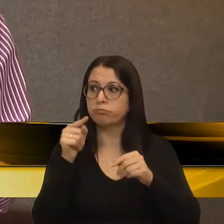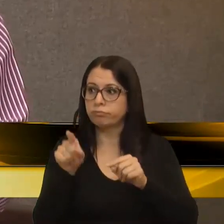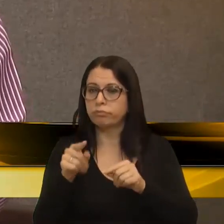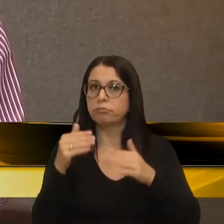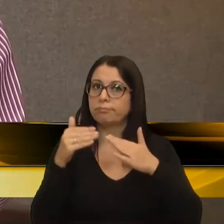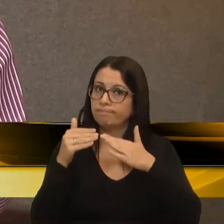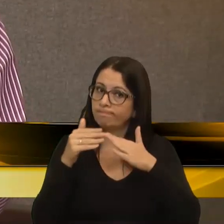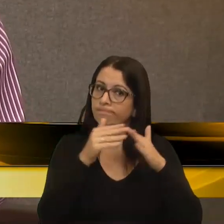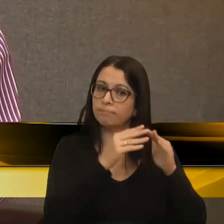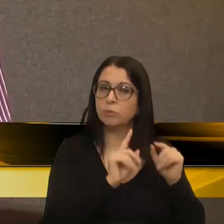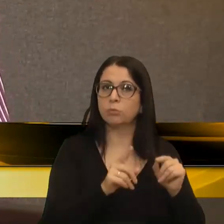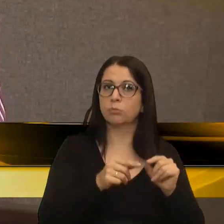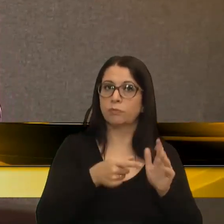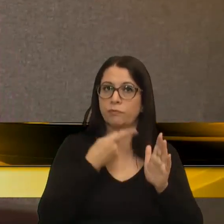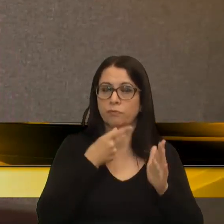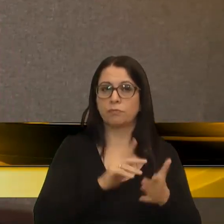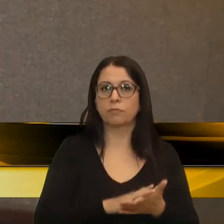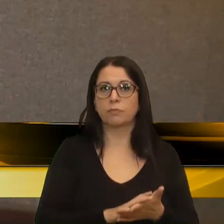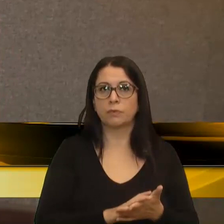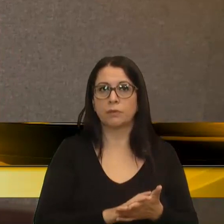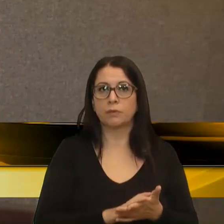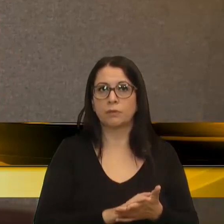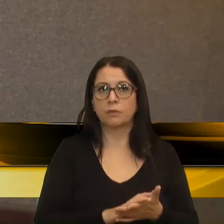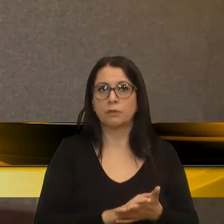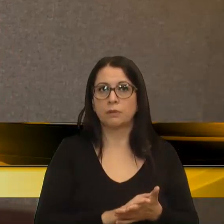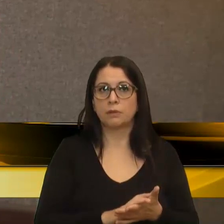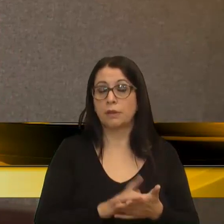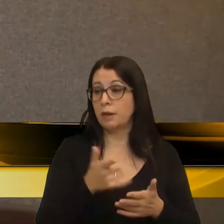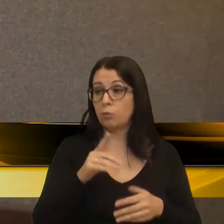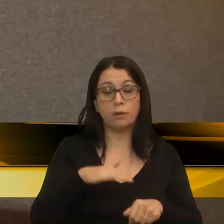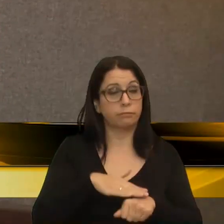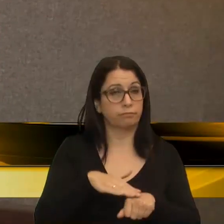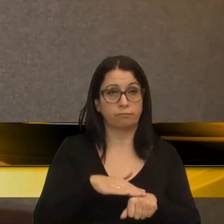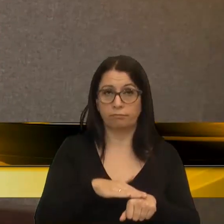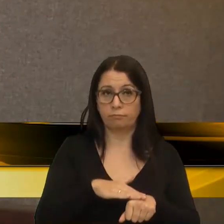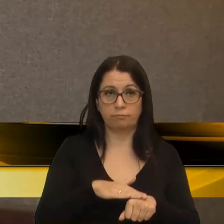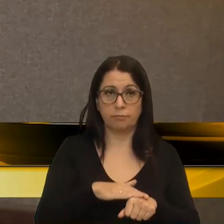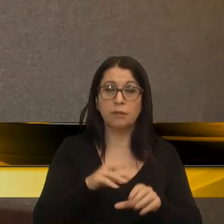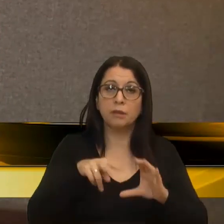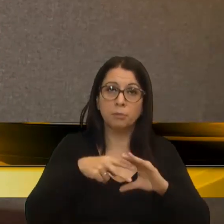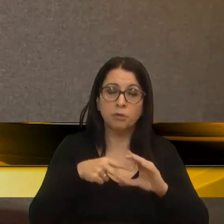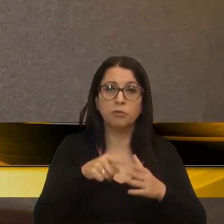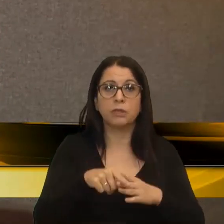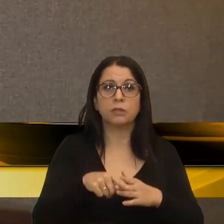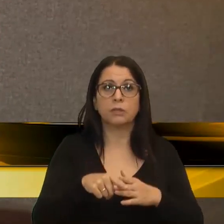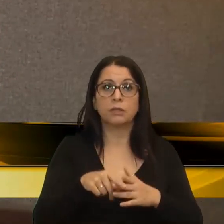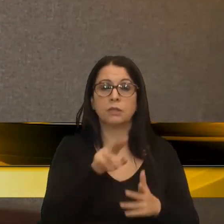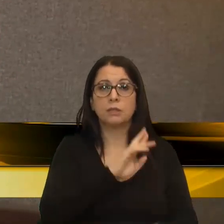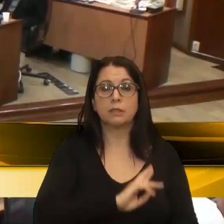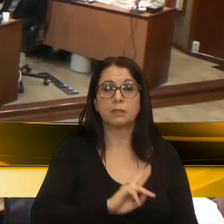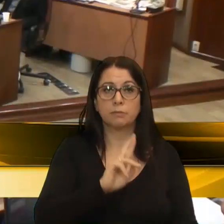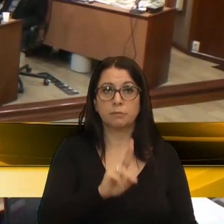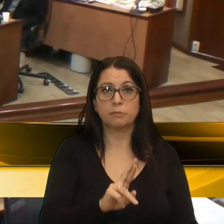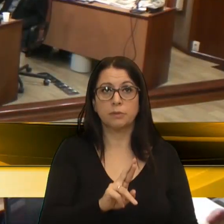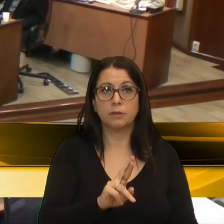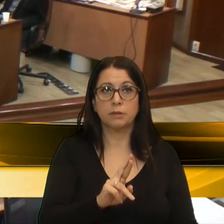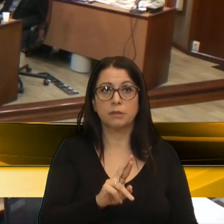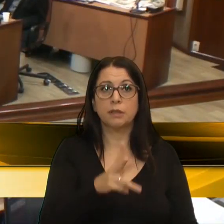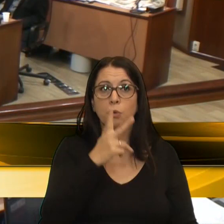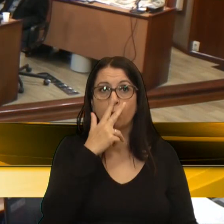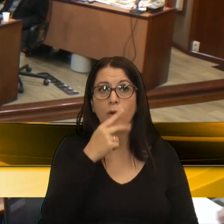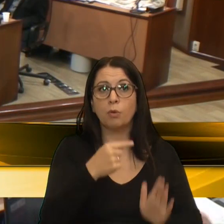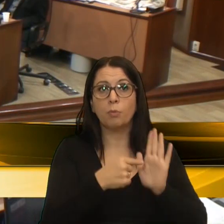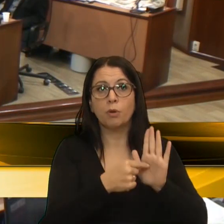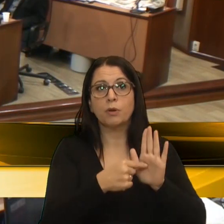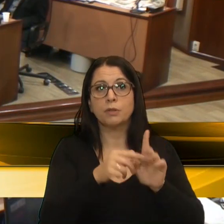nós estipulamos. Aí não há o diálogo. A Câmara de Vereadores, ela representa o extrato da